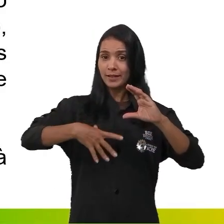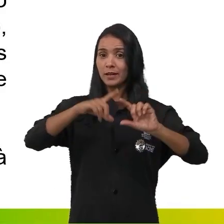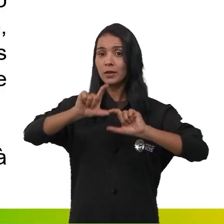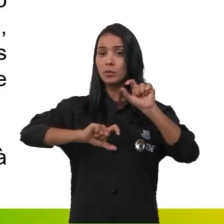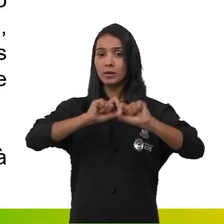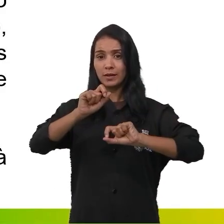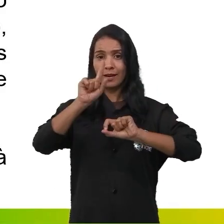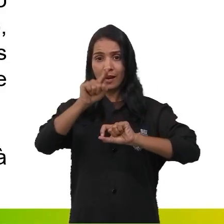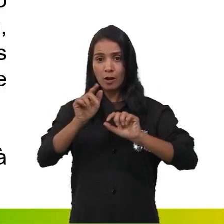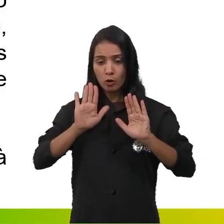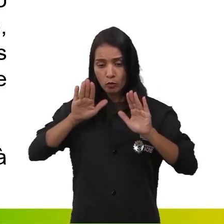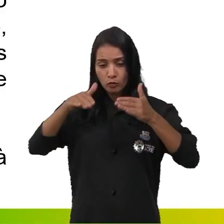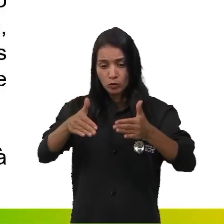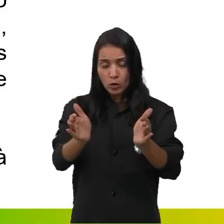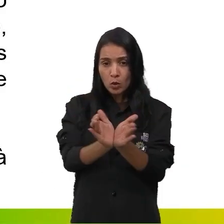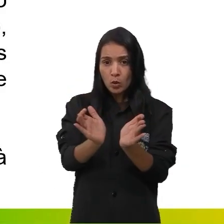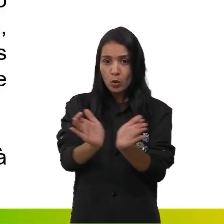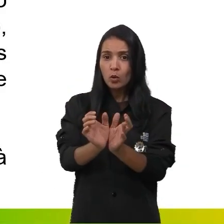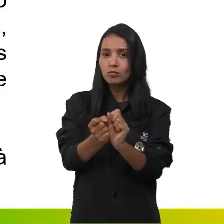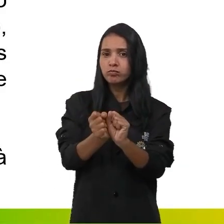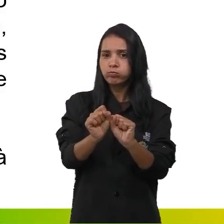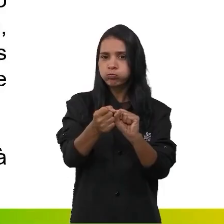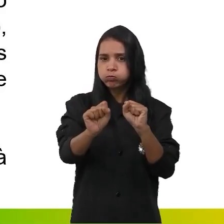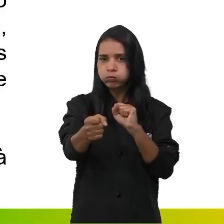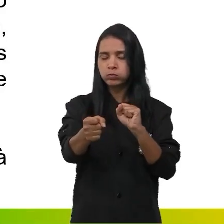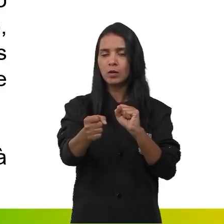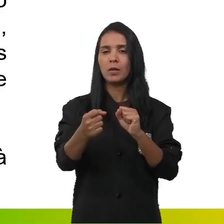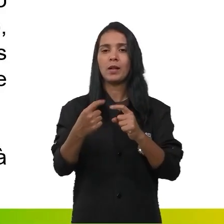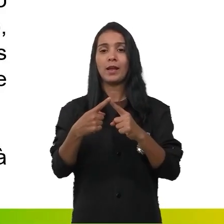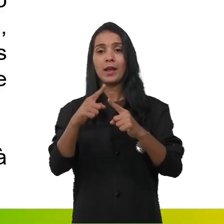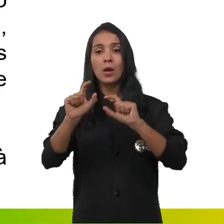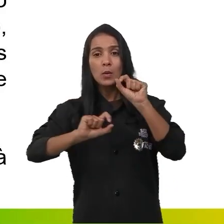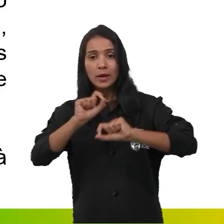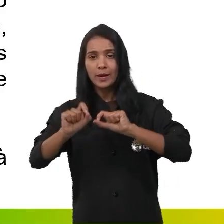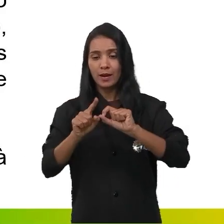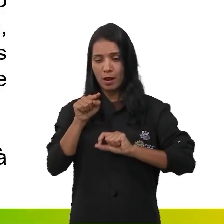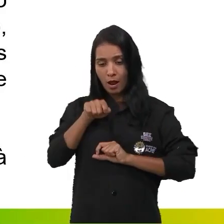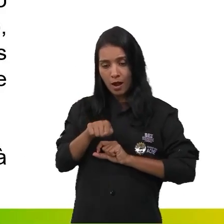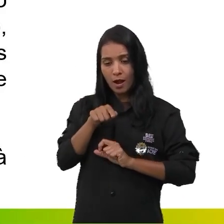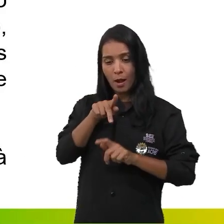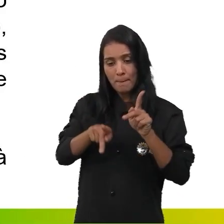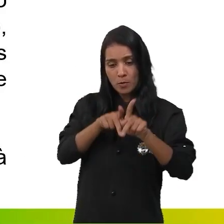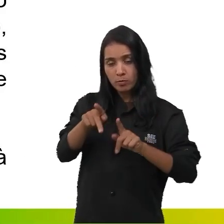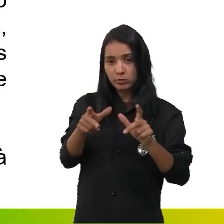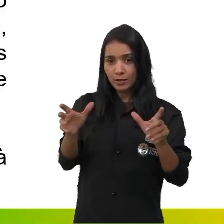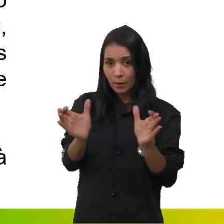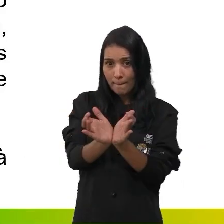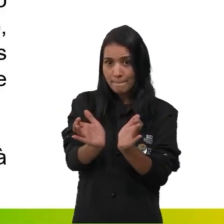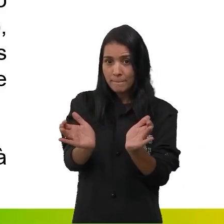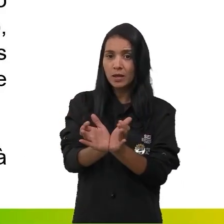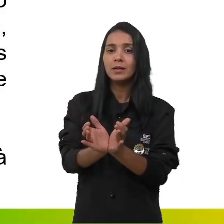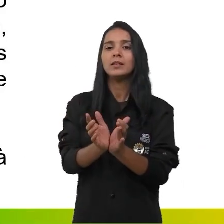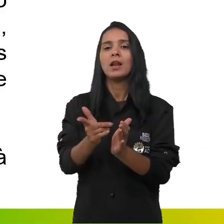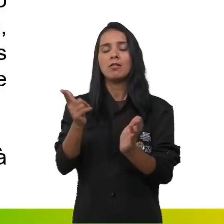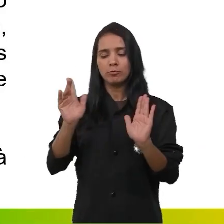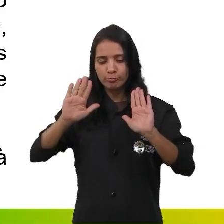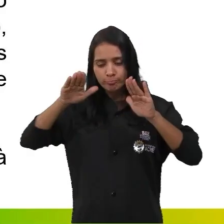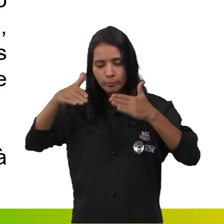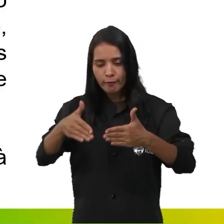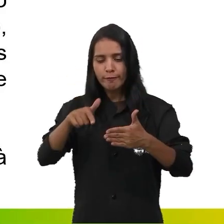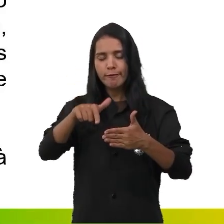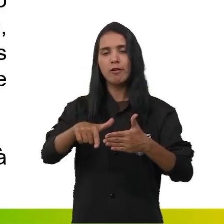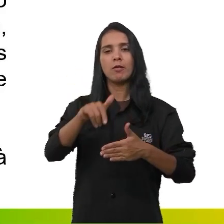massas. O paternalismo está ligado diretamente à ideia de se voltar para as massas, como, por exemplo,